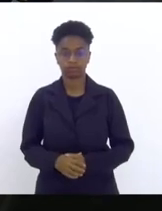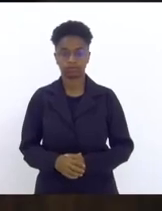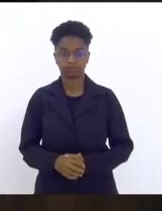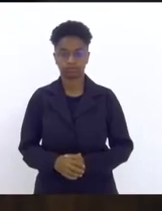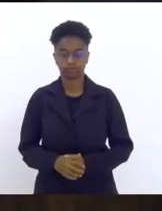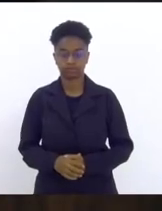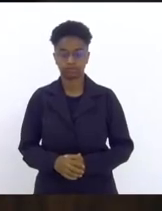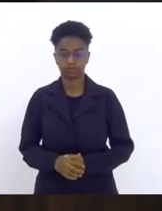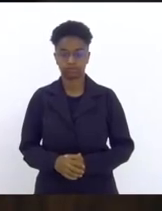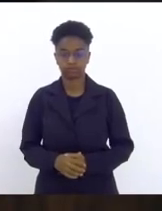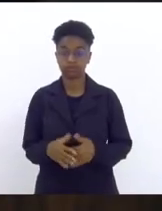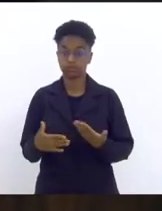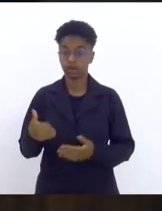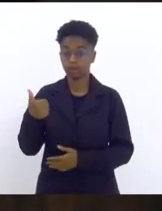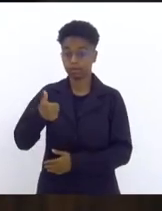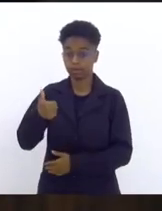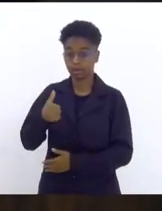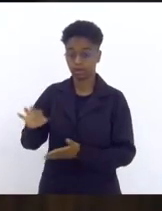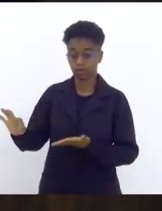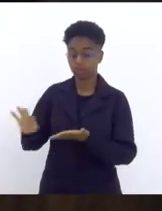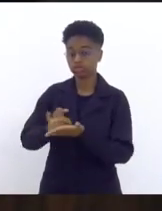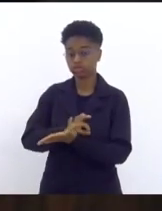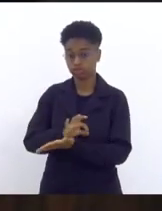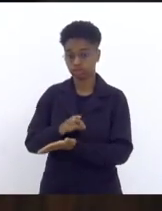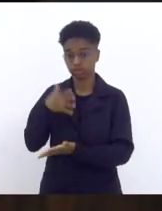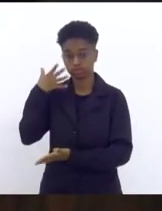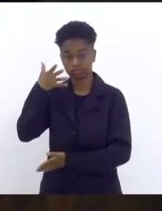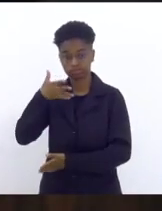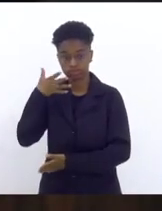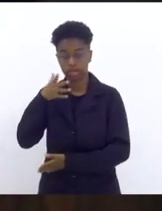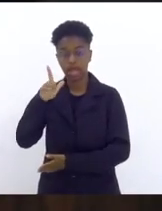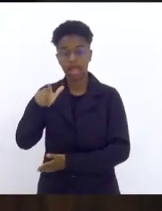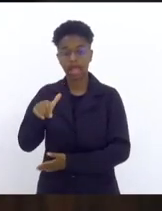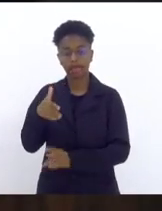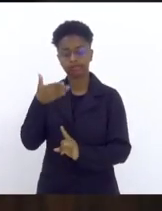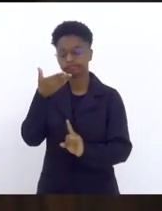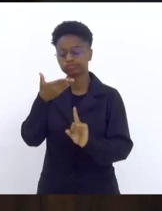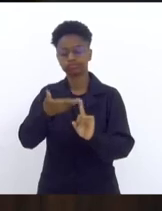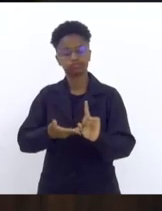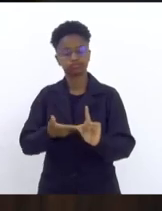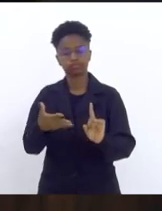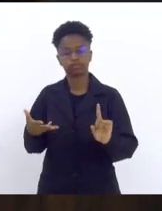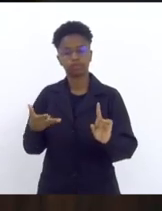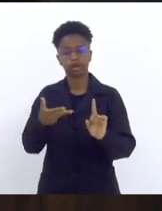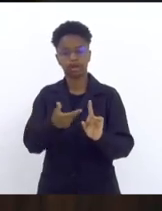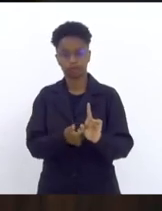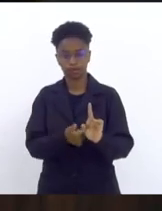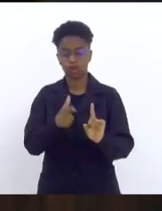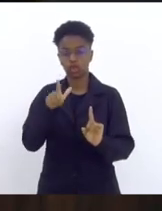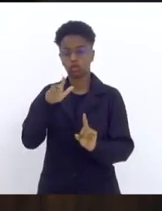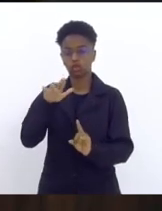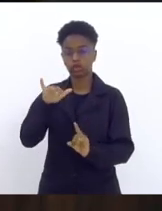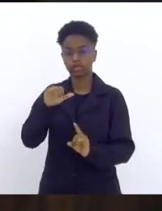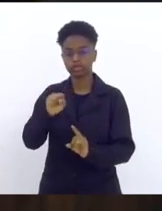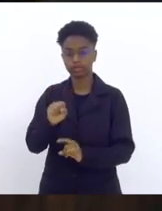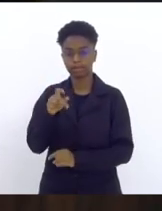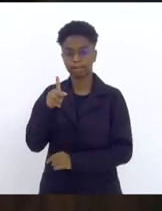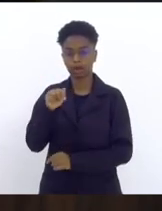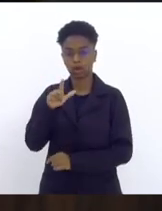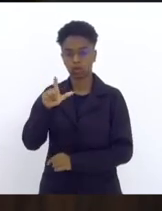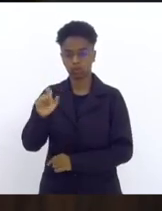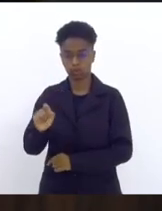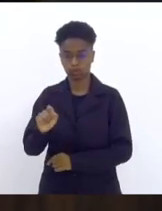e o primeiro orador será o Nobre Deputado Luiz Paulo